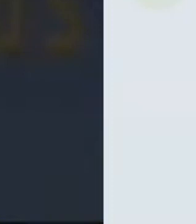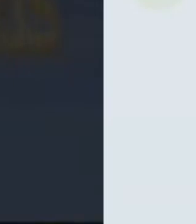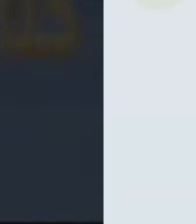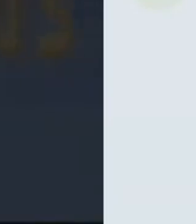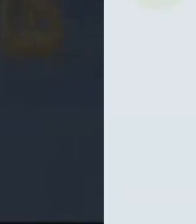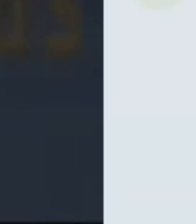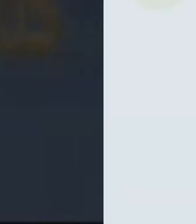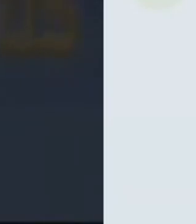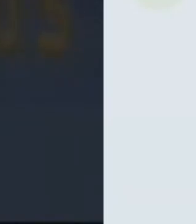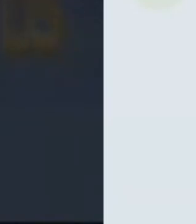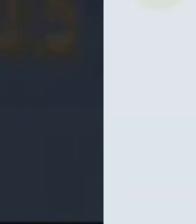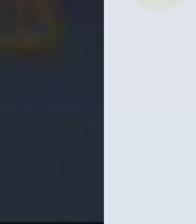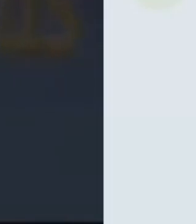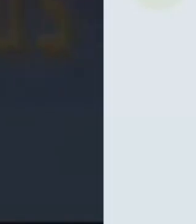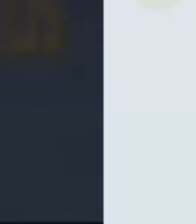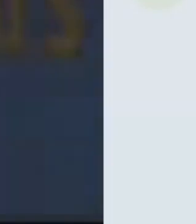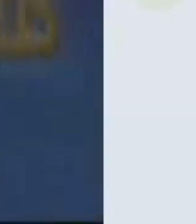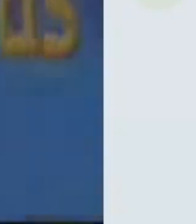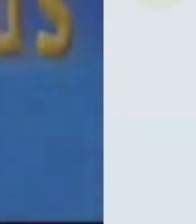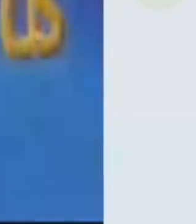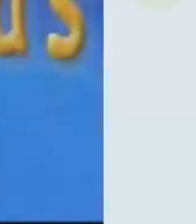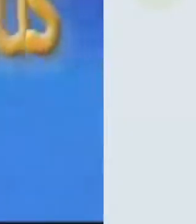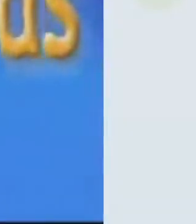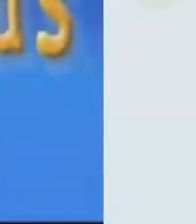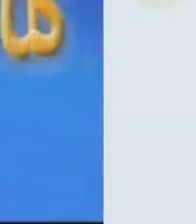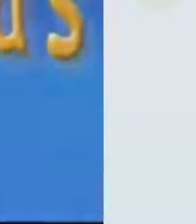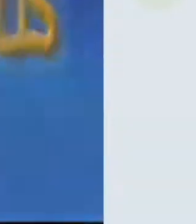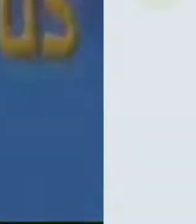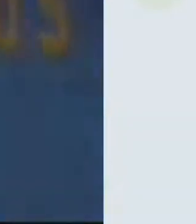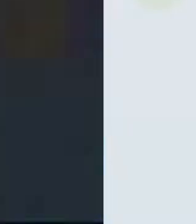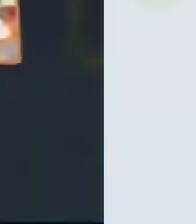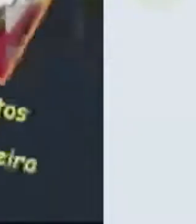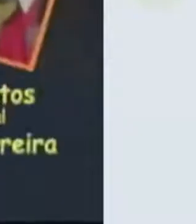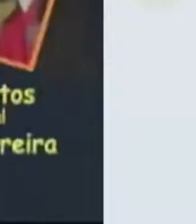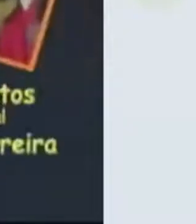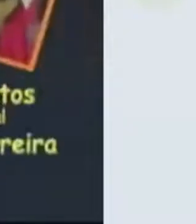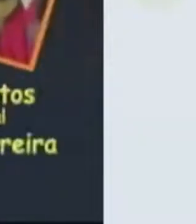Nesse episódio, boa fonte, Bianca.